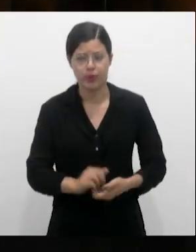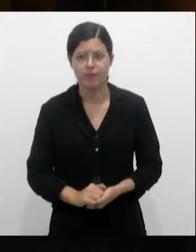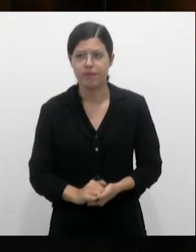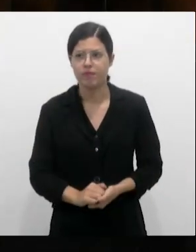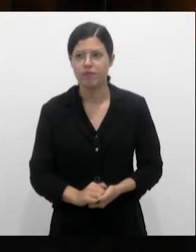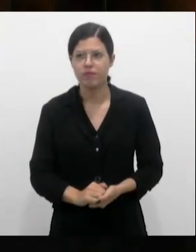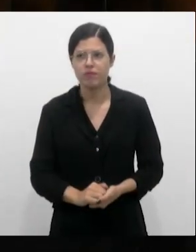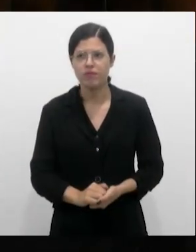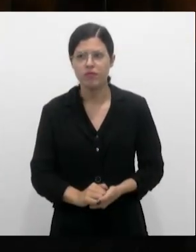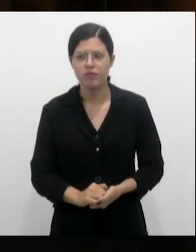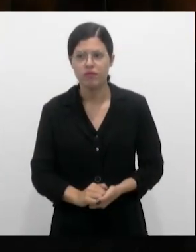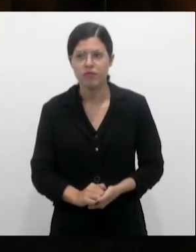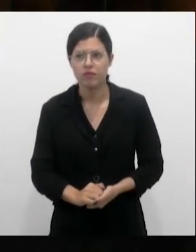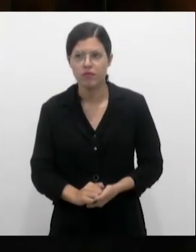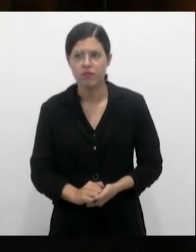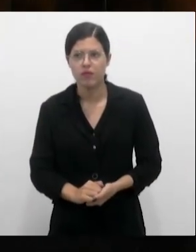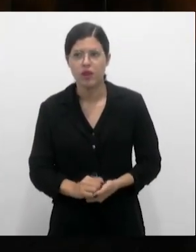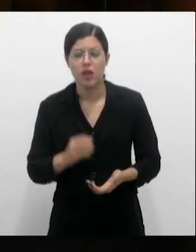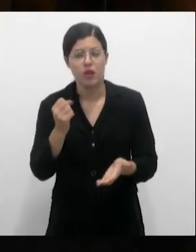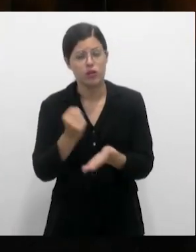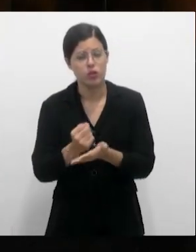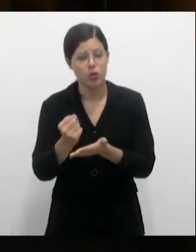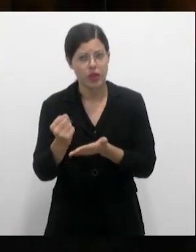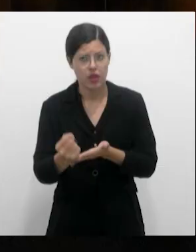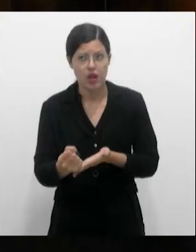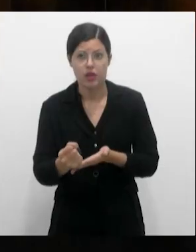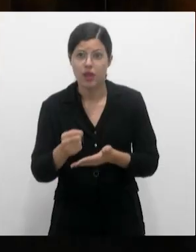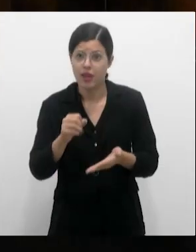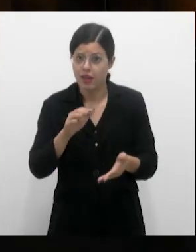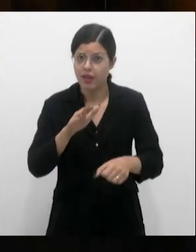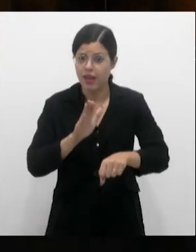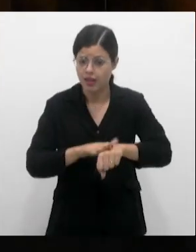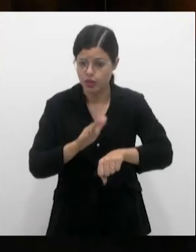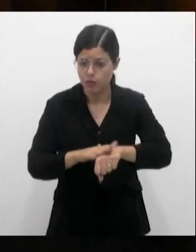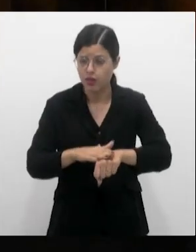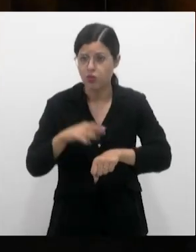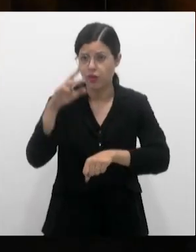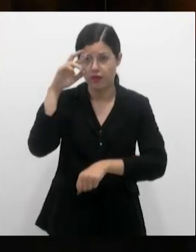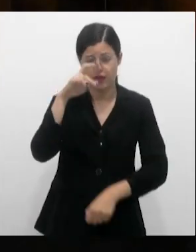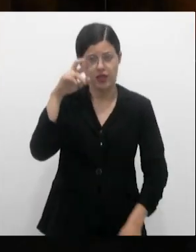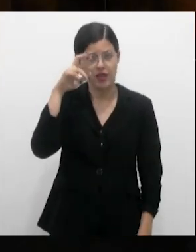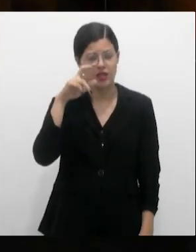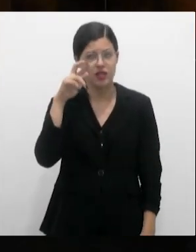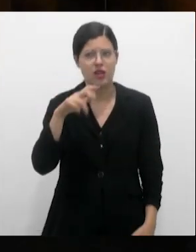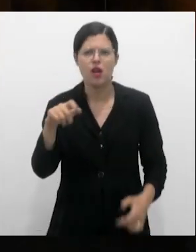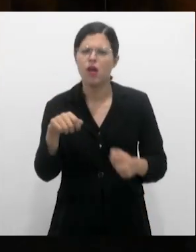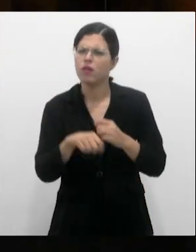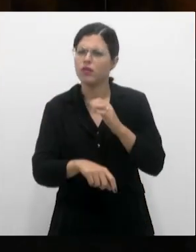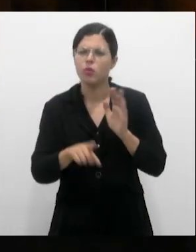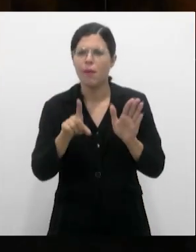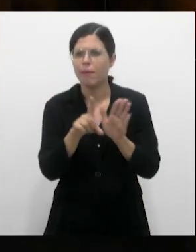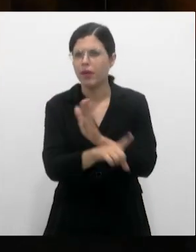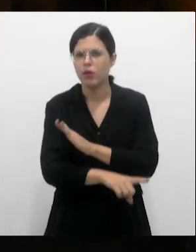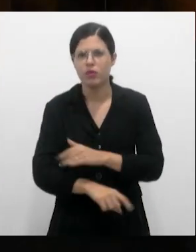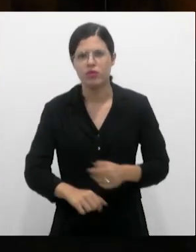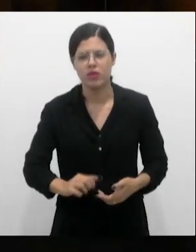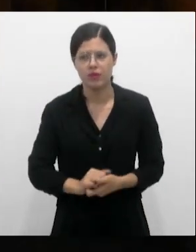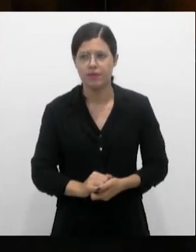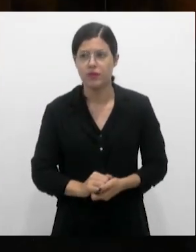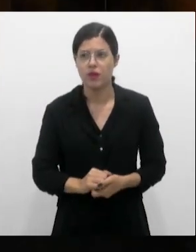Ou seja, eles contratam e eles fiscalizam. Fiz uma pergunta: